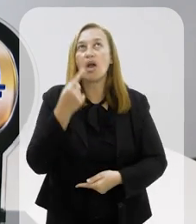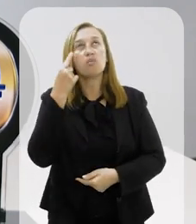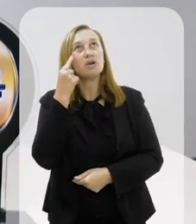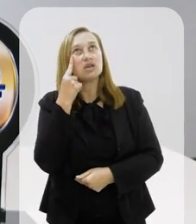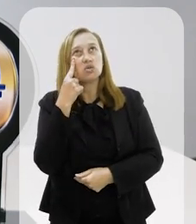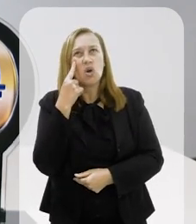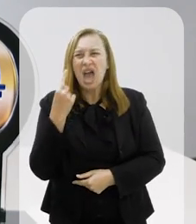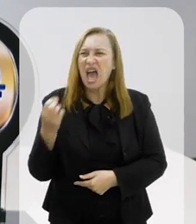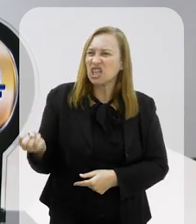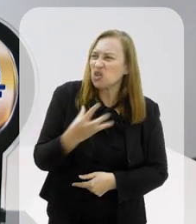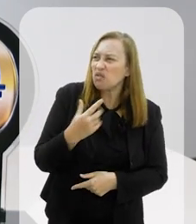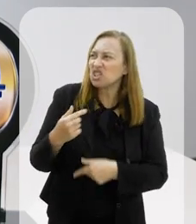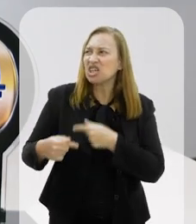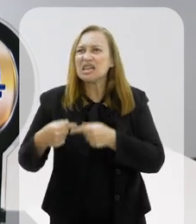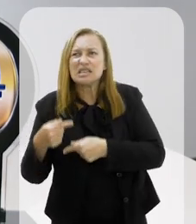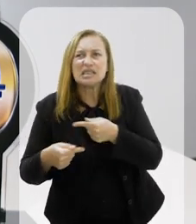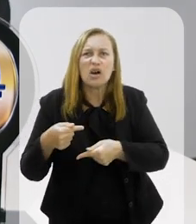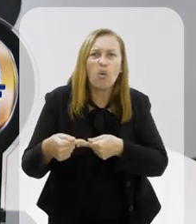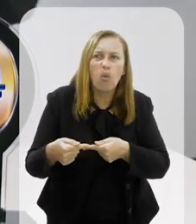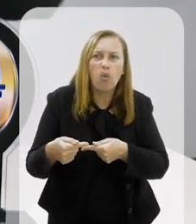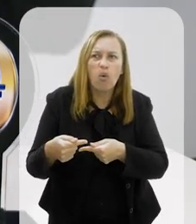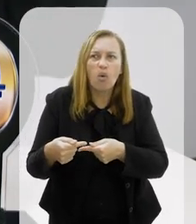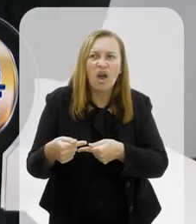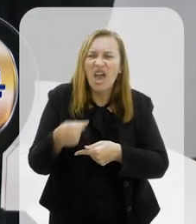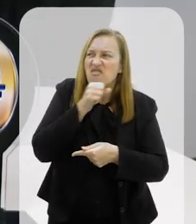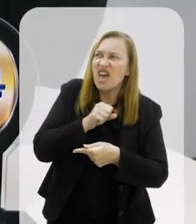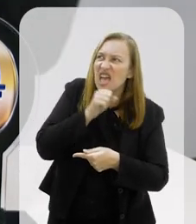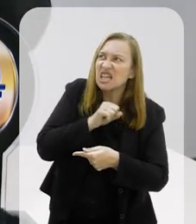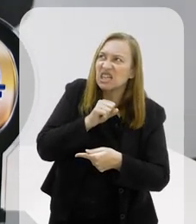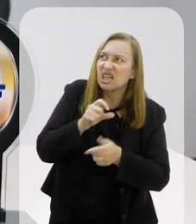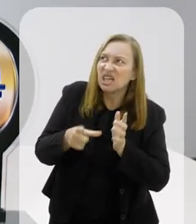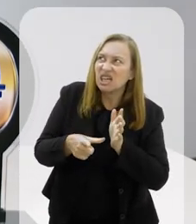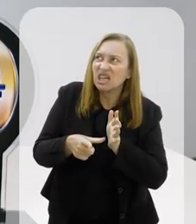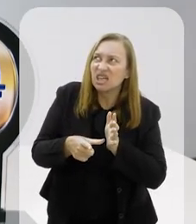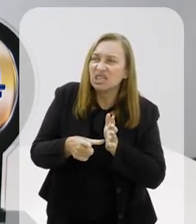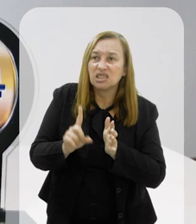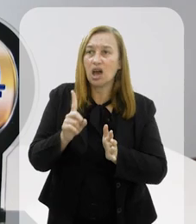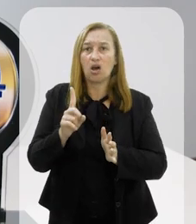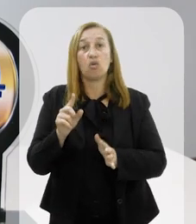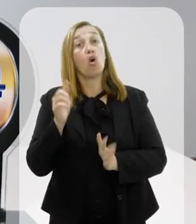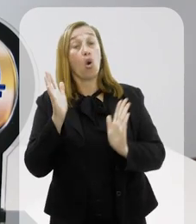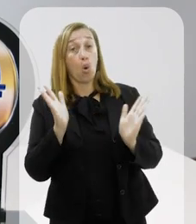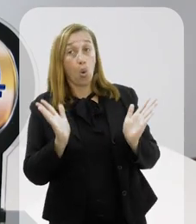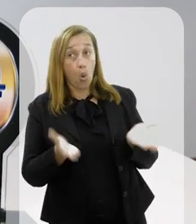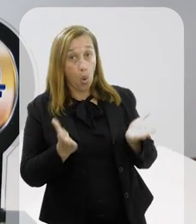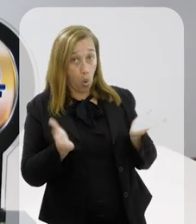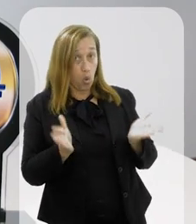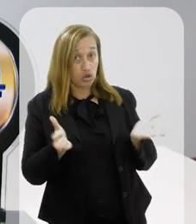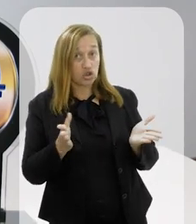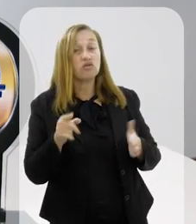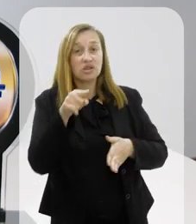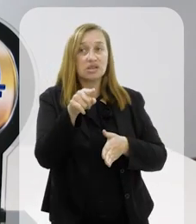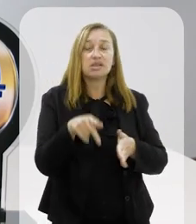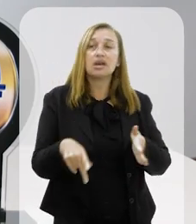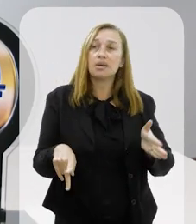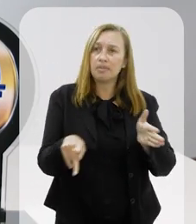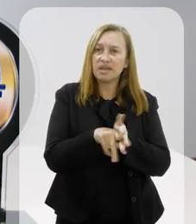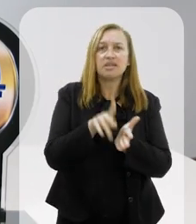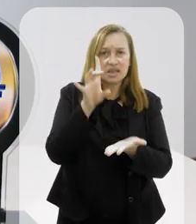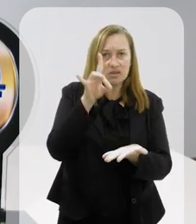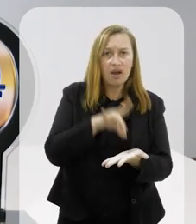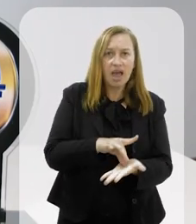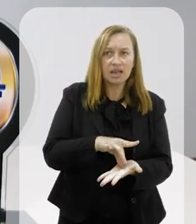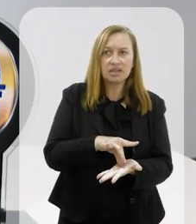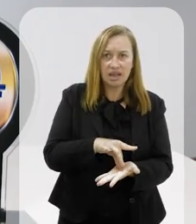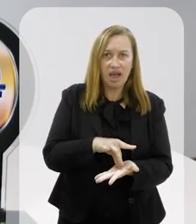ficam achando que a nova geração é é a antiga Não não é isso hoje Você é é uma é uma uma